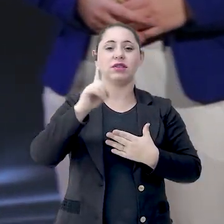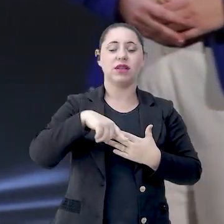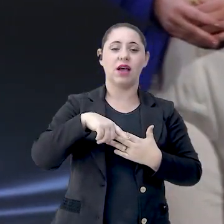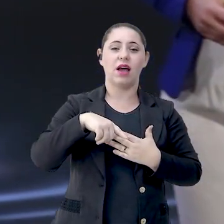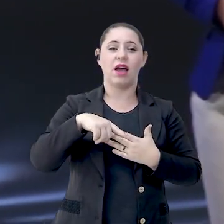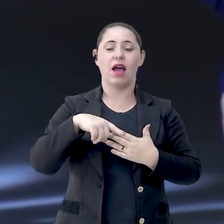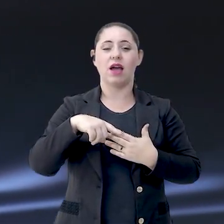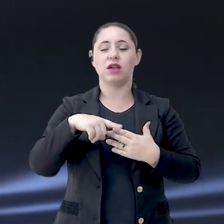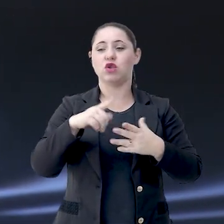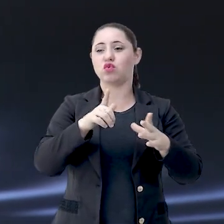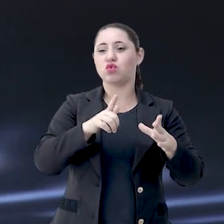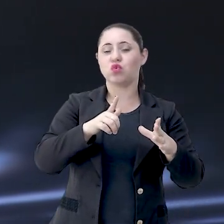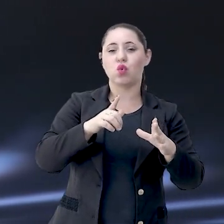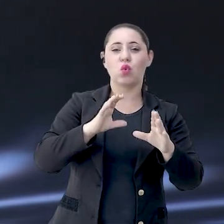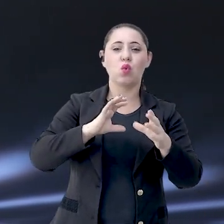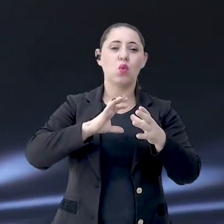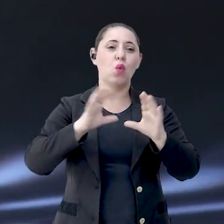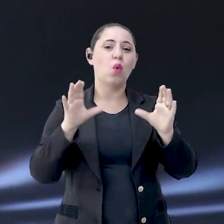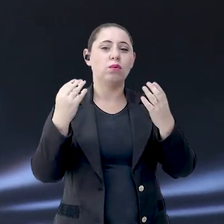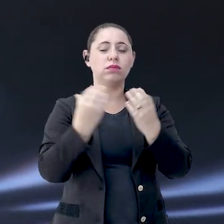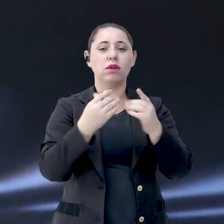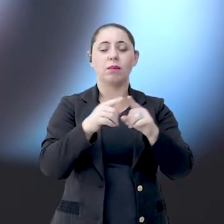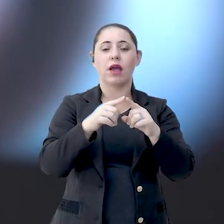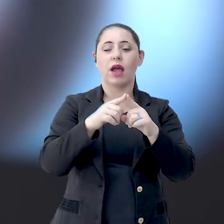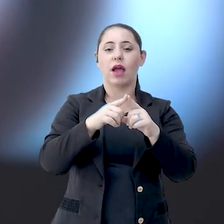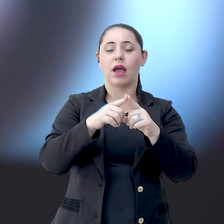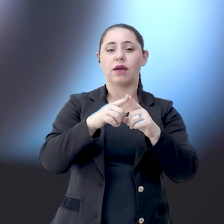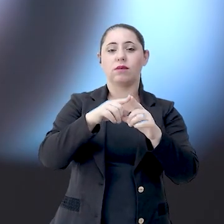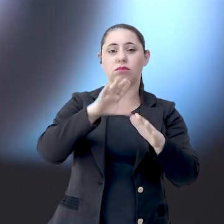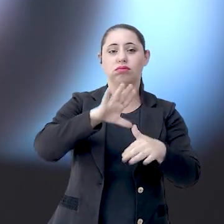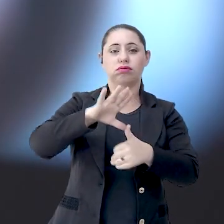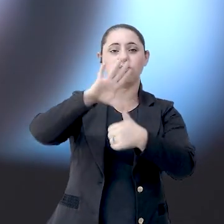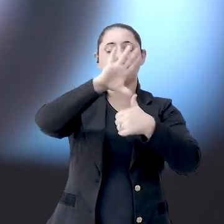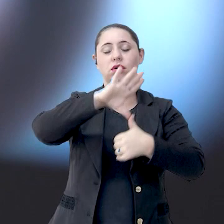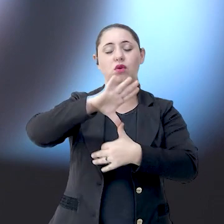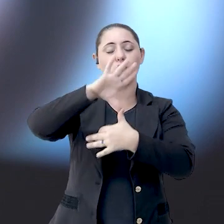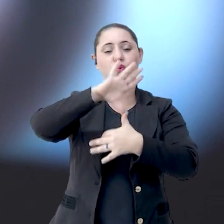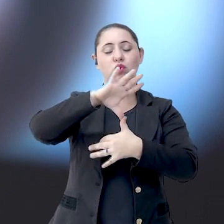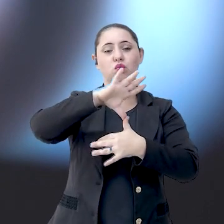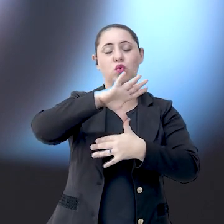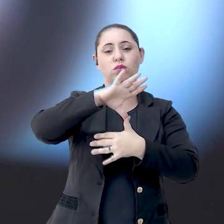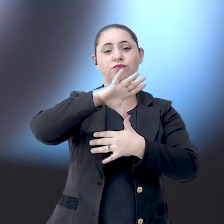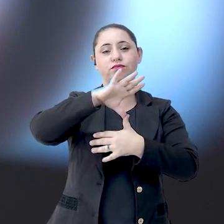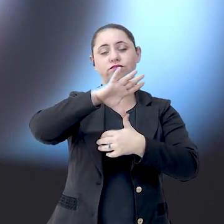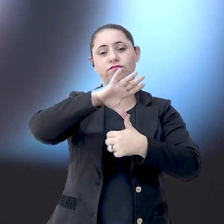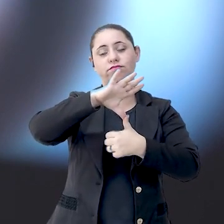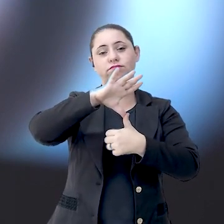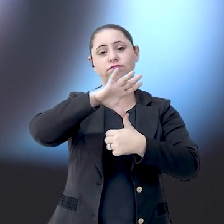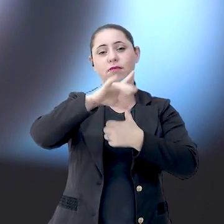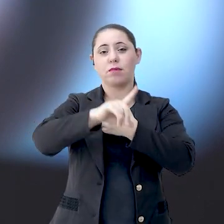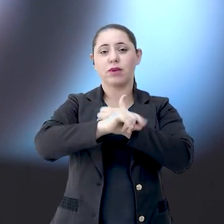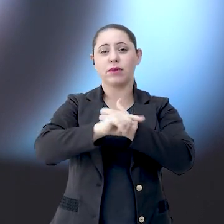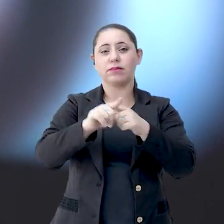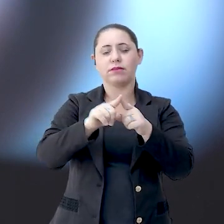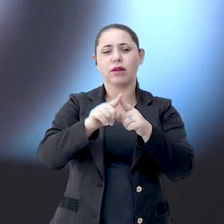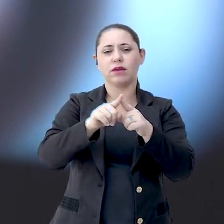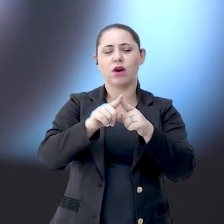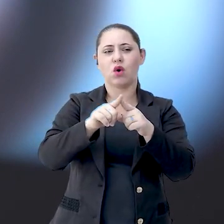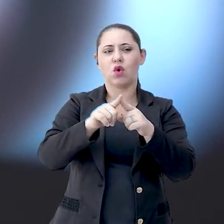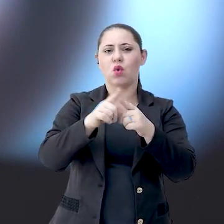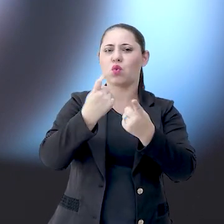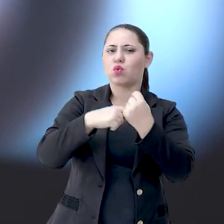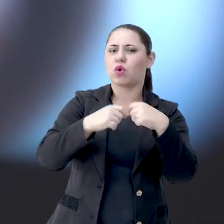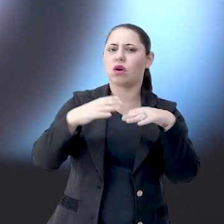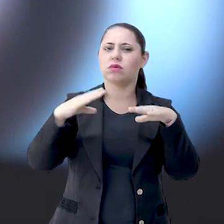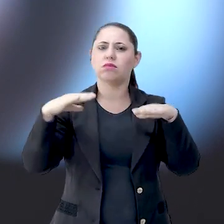O turismo de comércio também existe entre Corumbá e Puerto Suárez, na Bolívia. A atividade